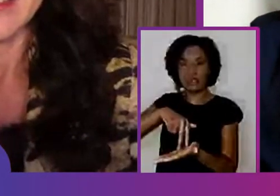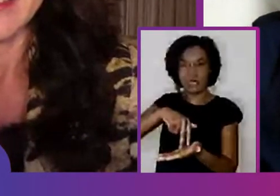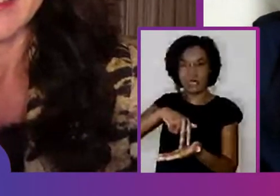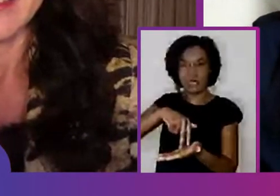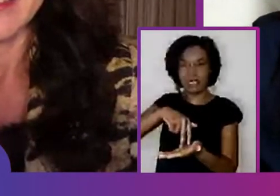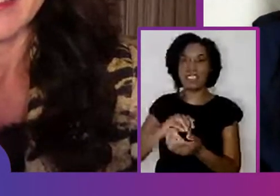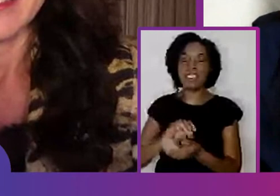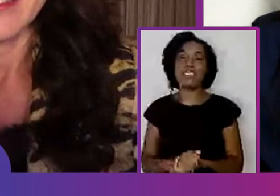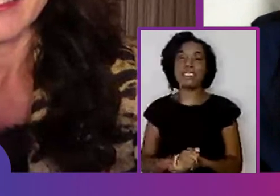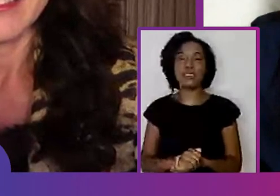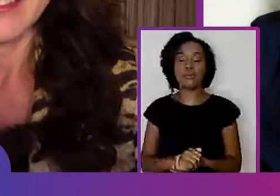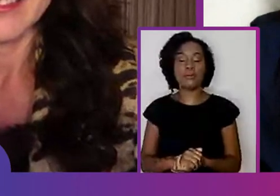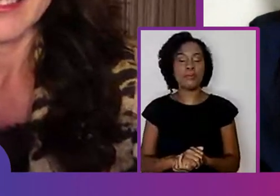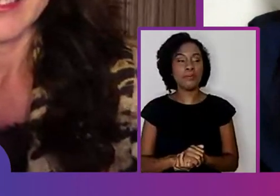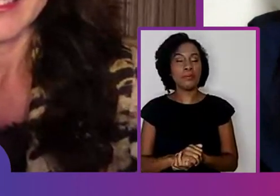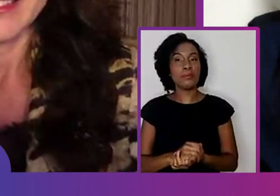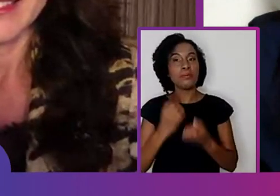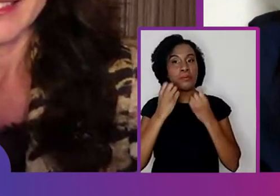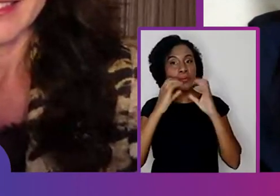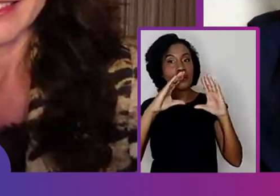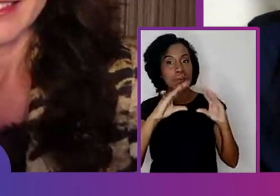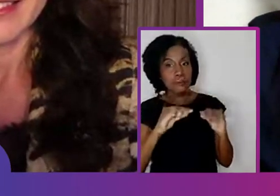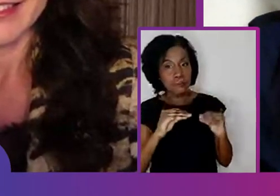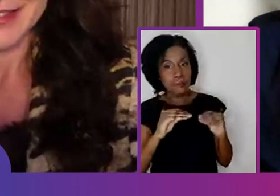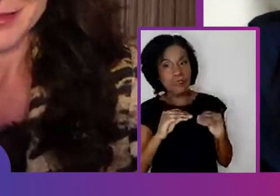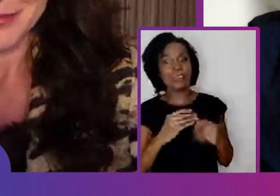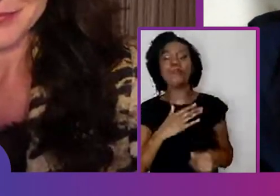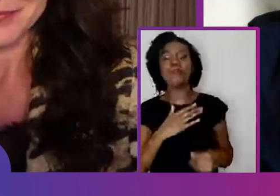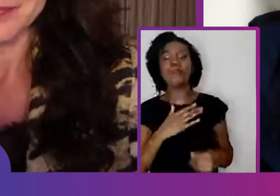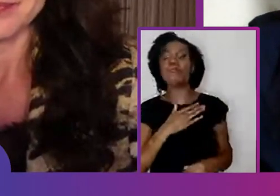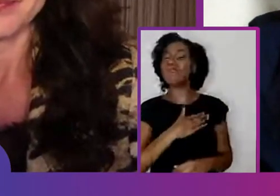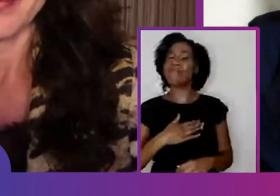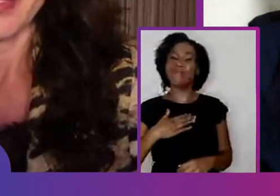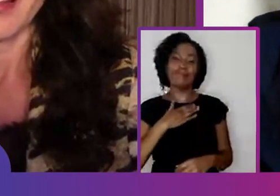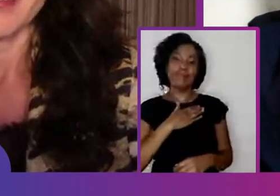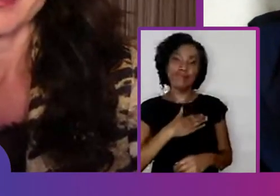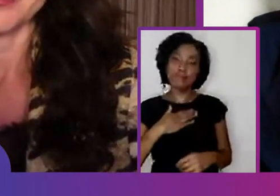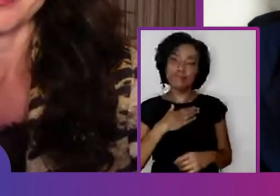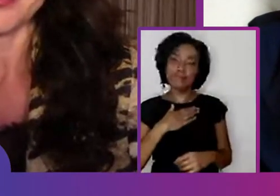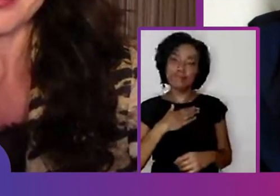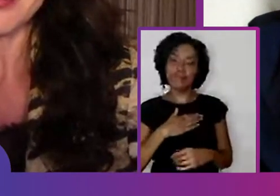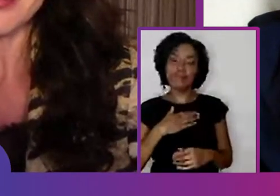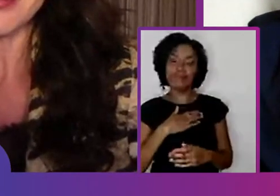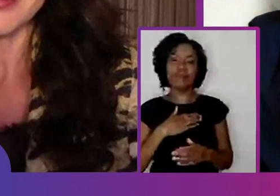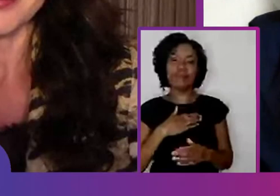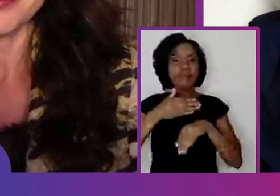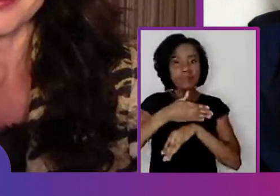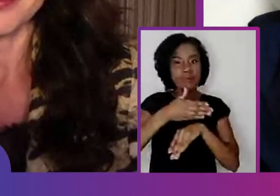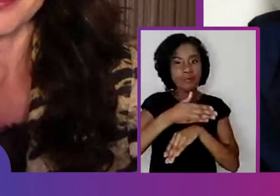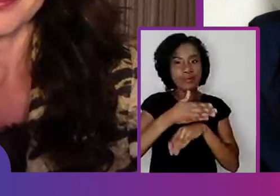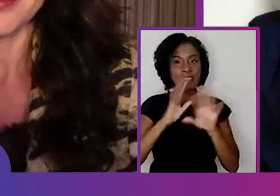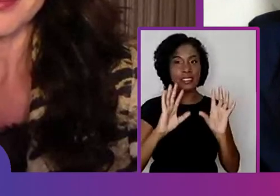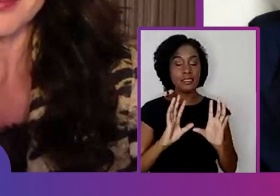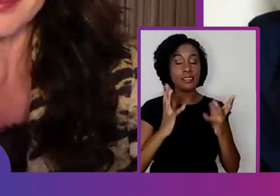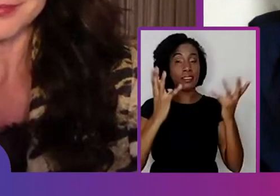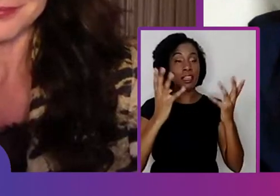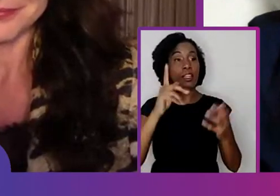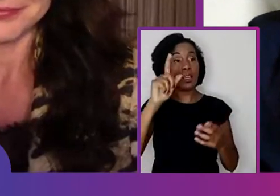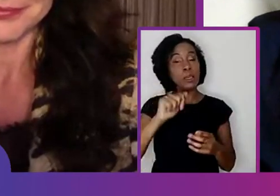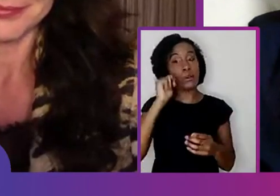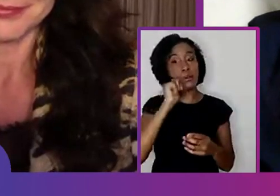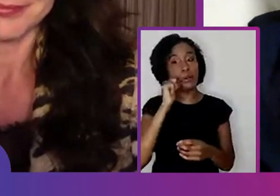Muito boa noite, é um prazer muito grande estar aqui nesse evento que valoriza a mulher. Eu que sou